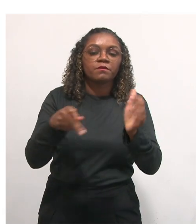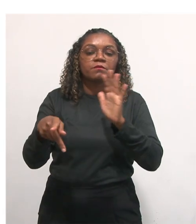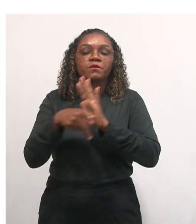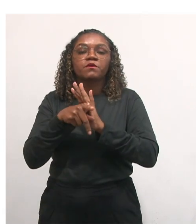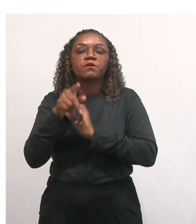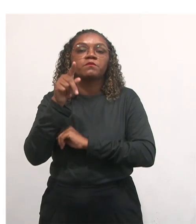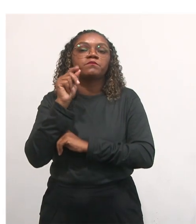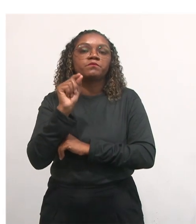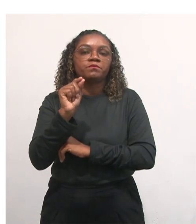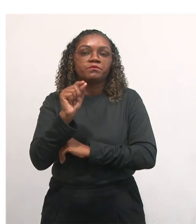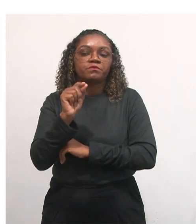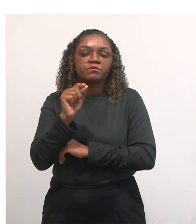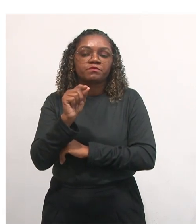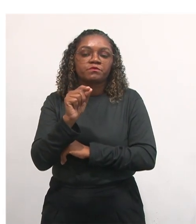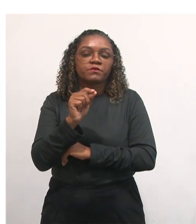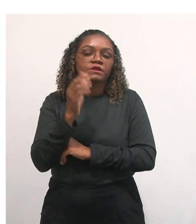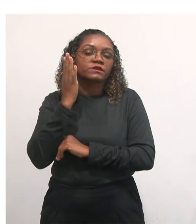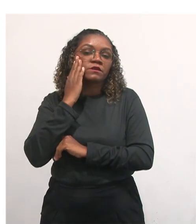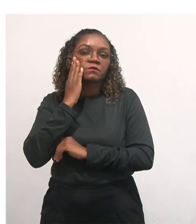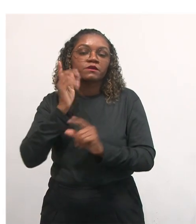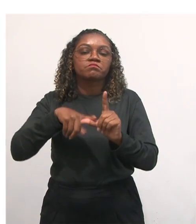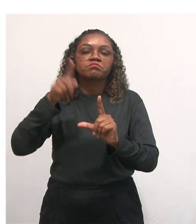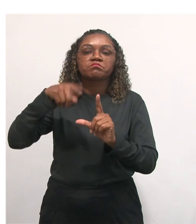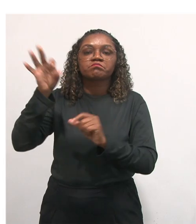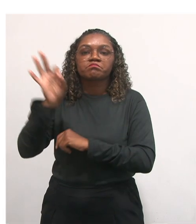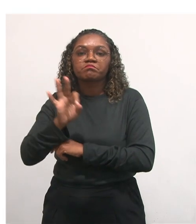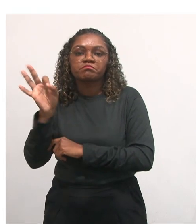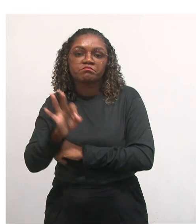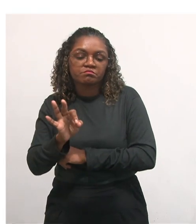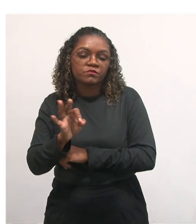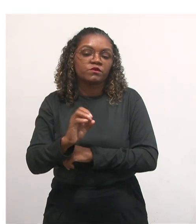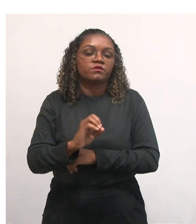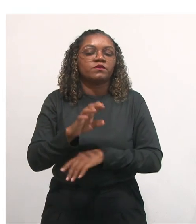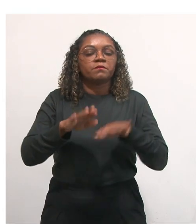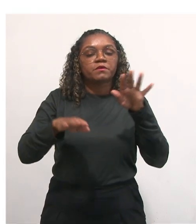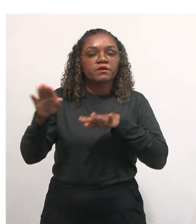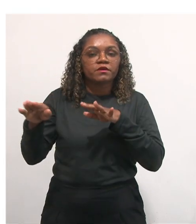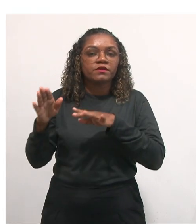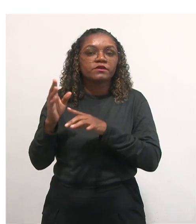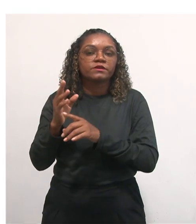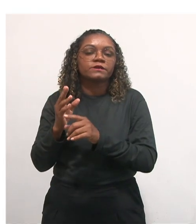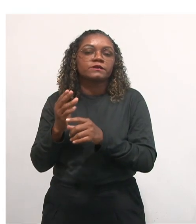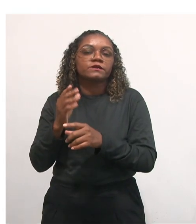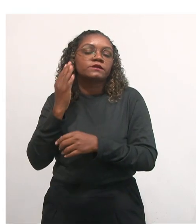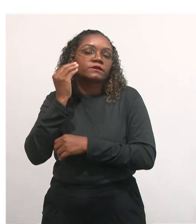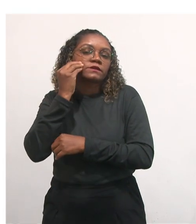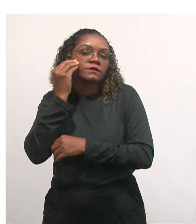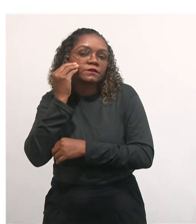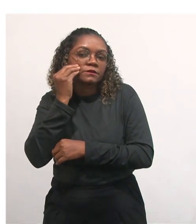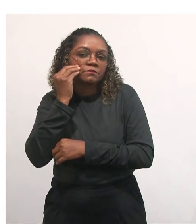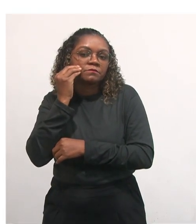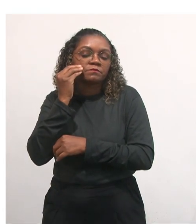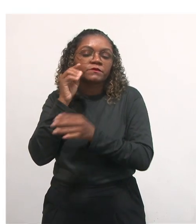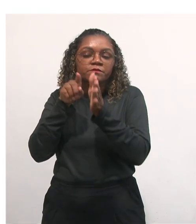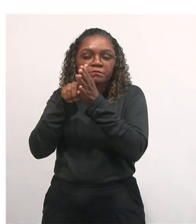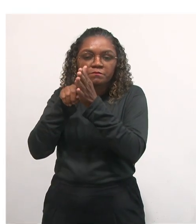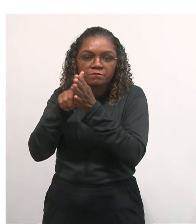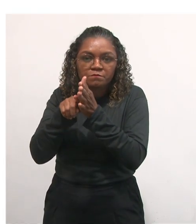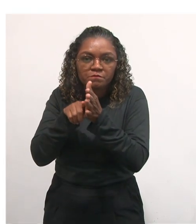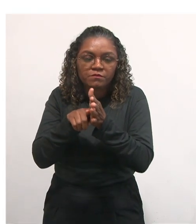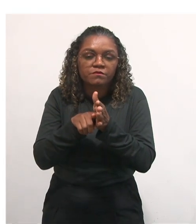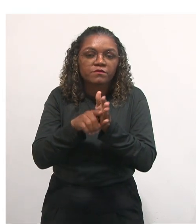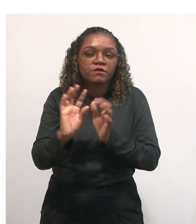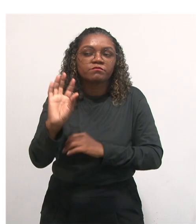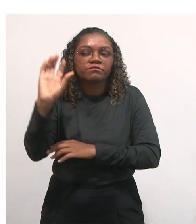levantamento, ou ela pode ser quantitativa, onde você busca quantificar um determinado